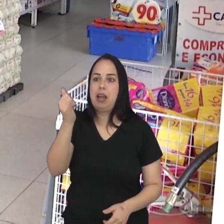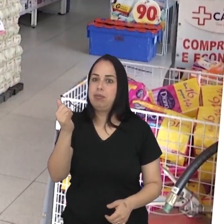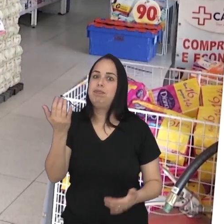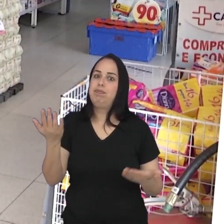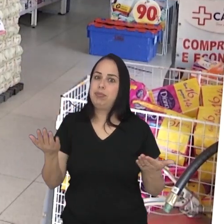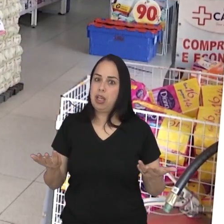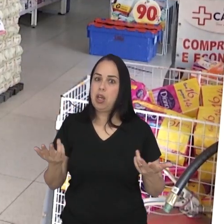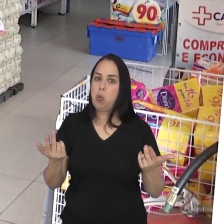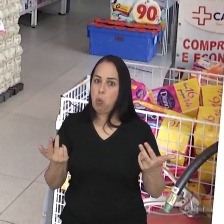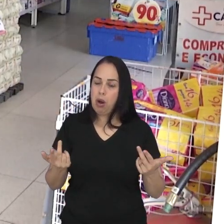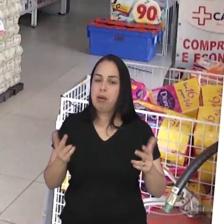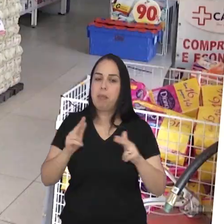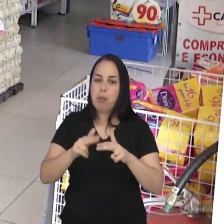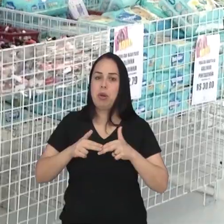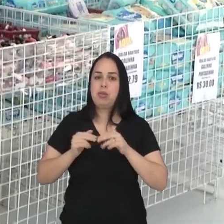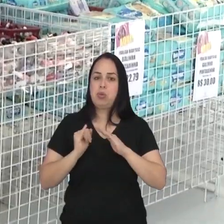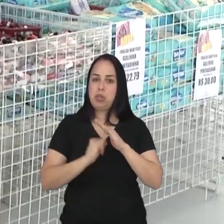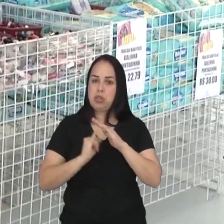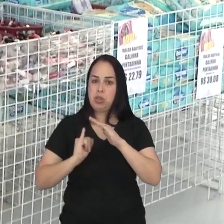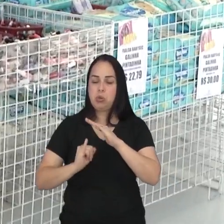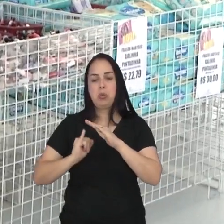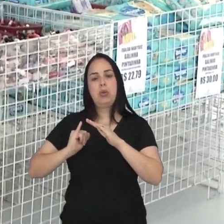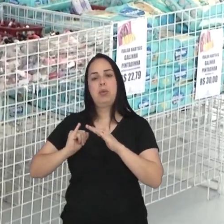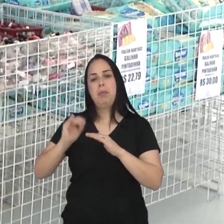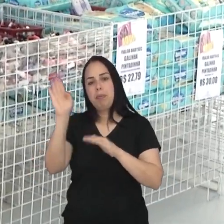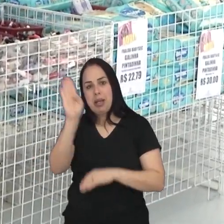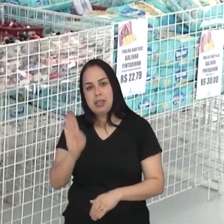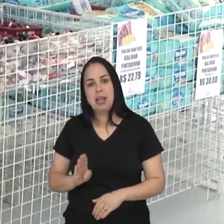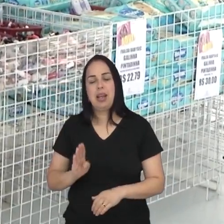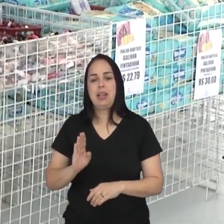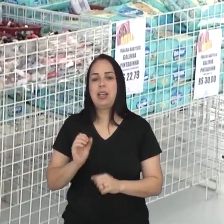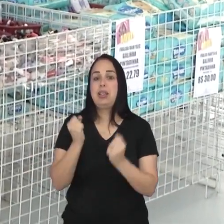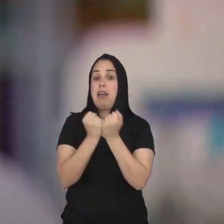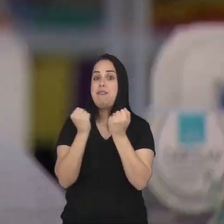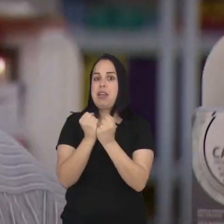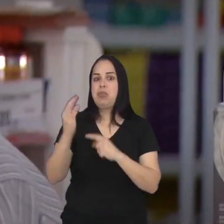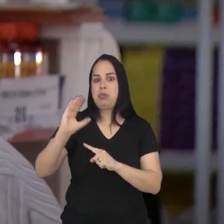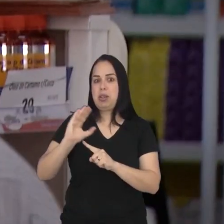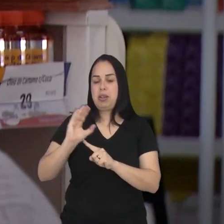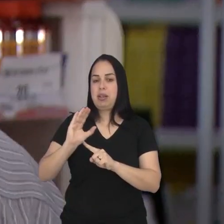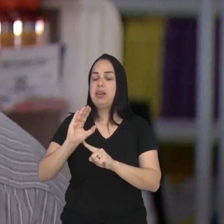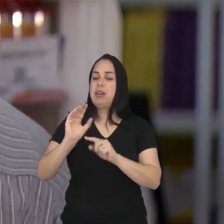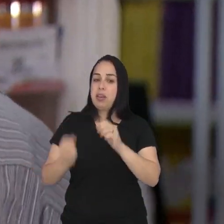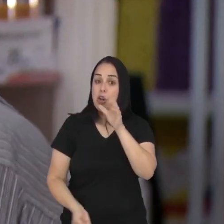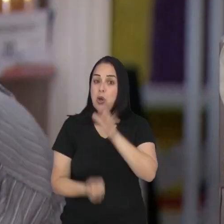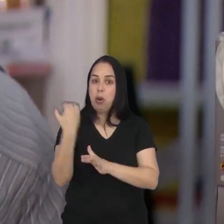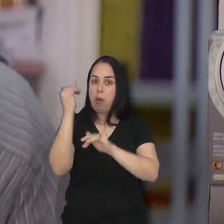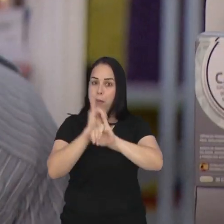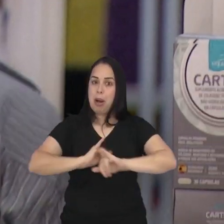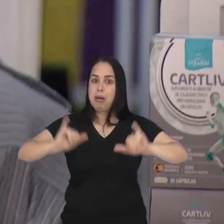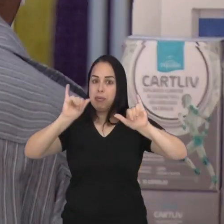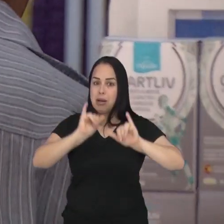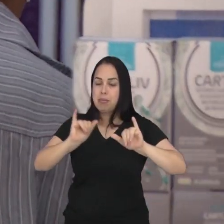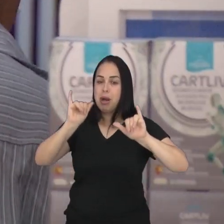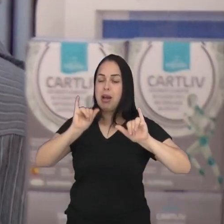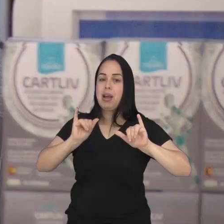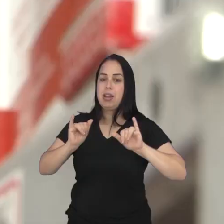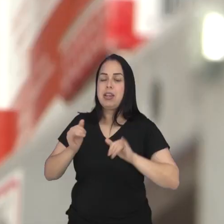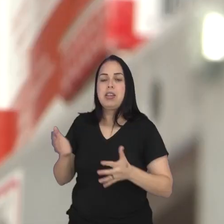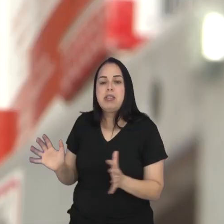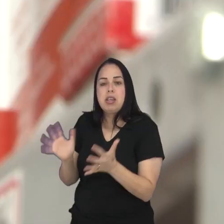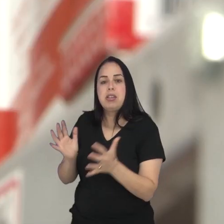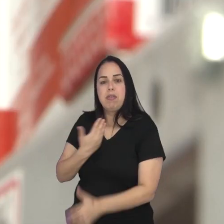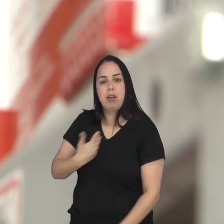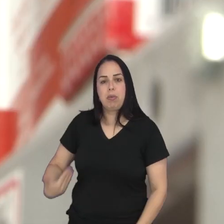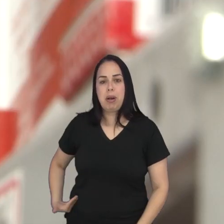Para evitar situações do tipo, o Instituto Brasileiro de Defesa do Consumidor criou uma campanha para motivar o governo